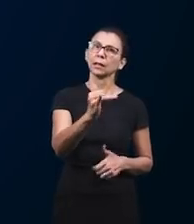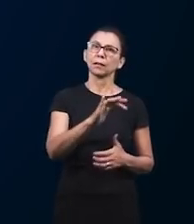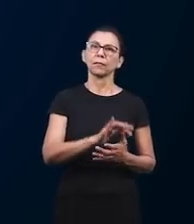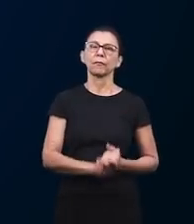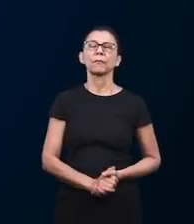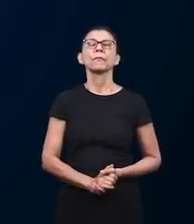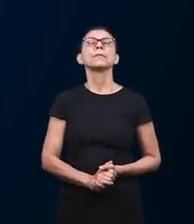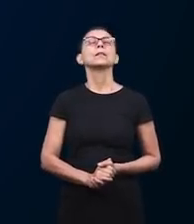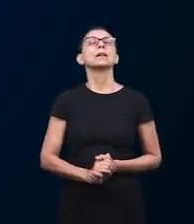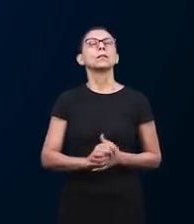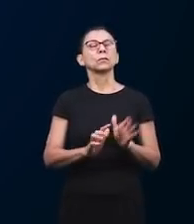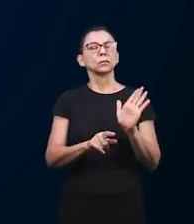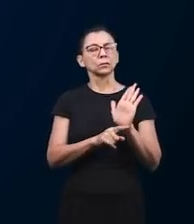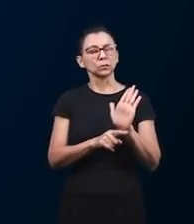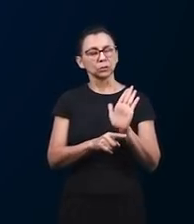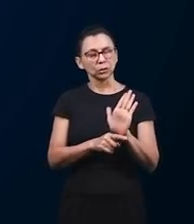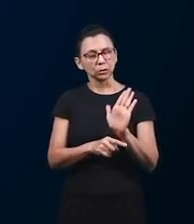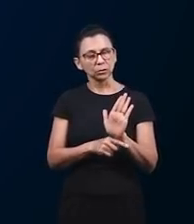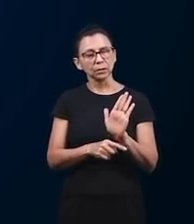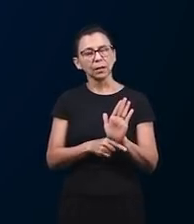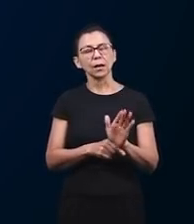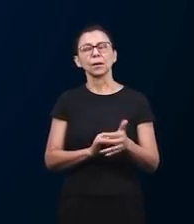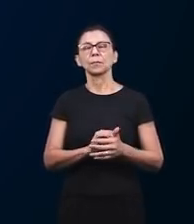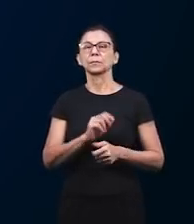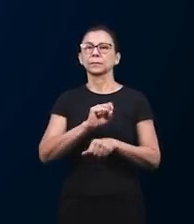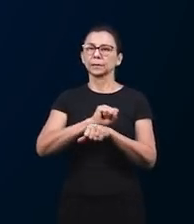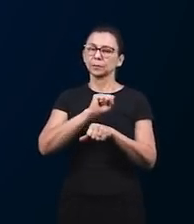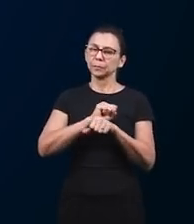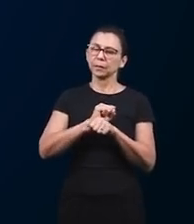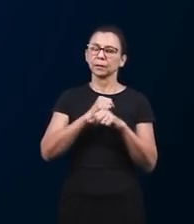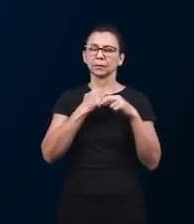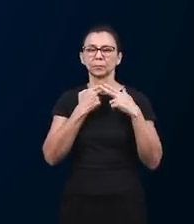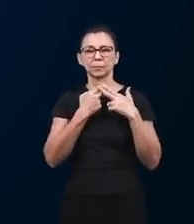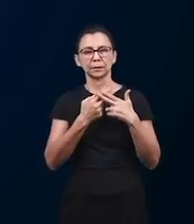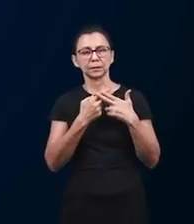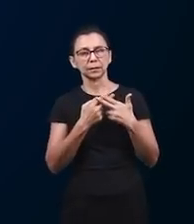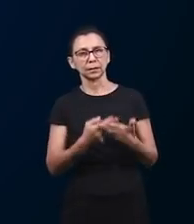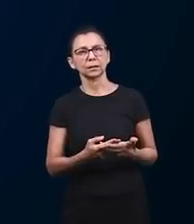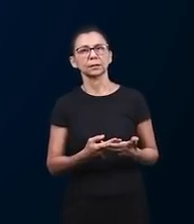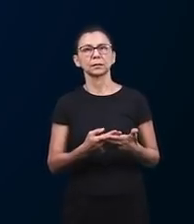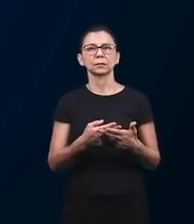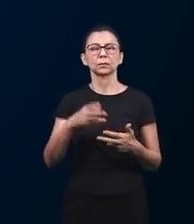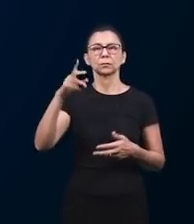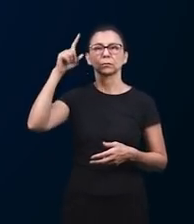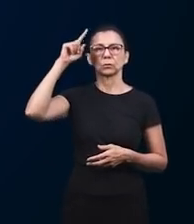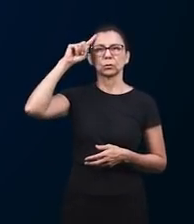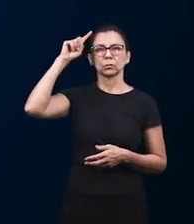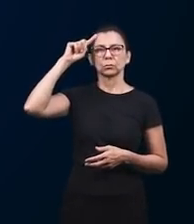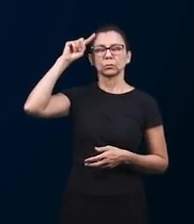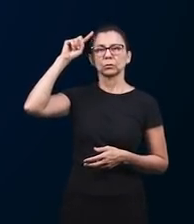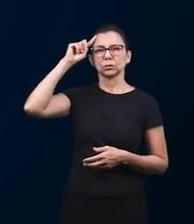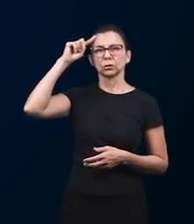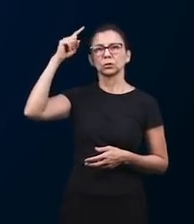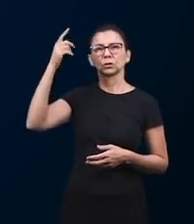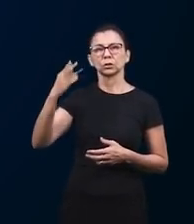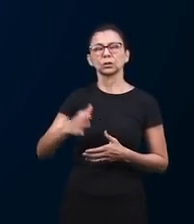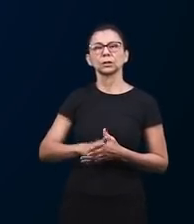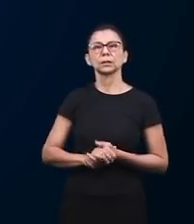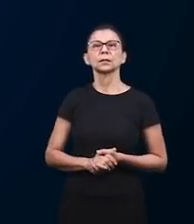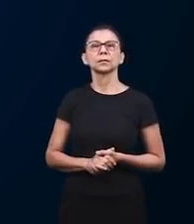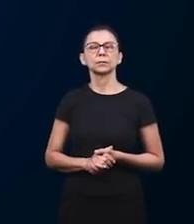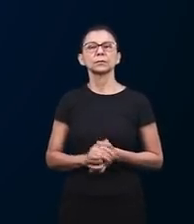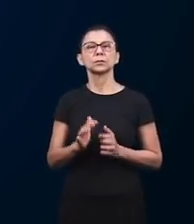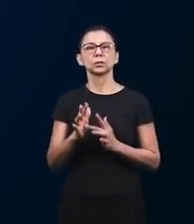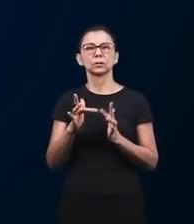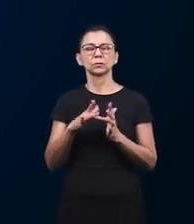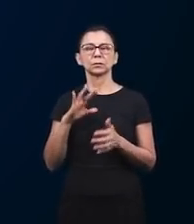depois da manhã e ele vai falar comigo novamente. Então, a cada dia eu vou ouvindo a palavra de Deus. Como um amigo conversa com seu outro amigo, assim o